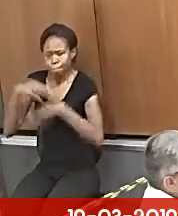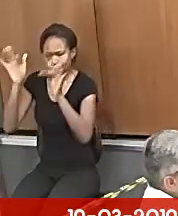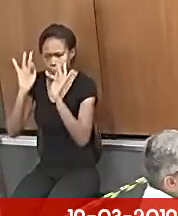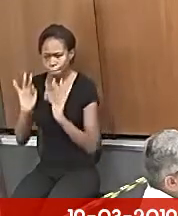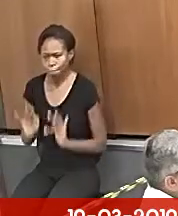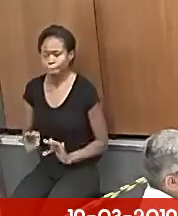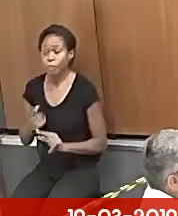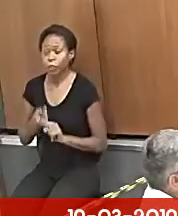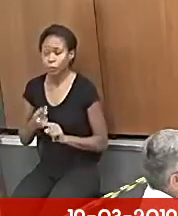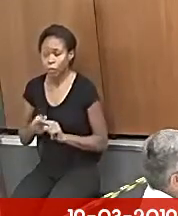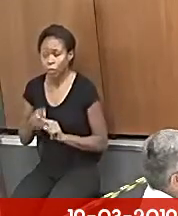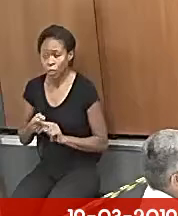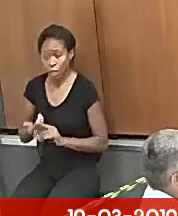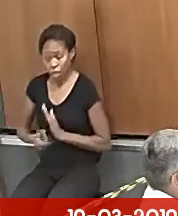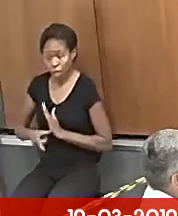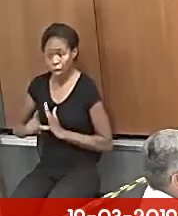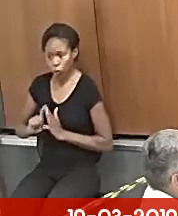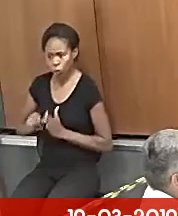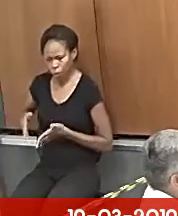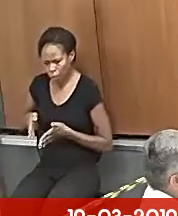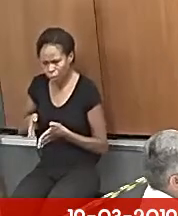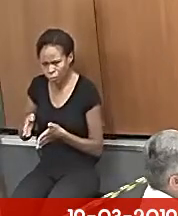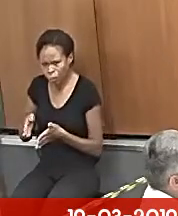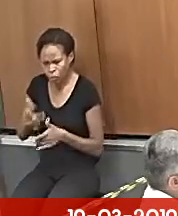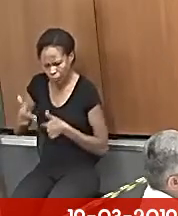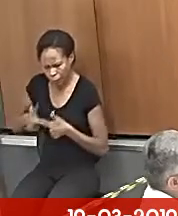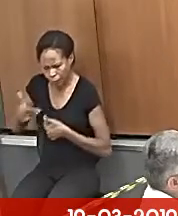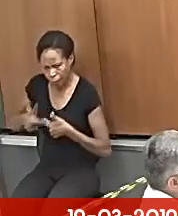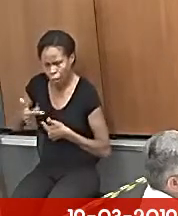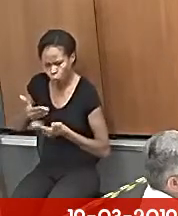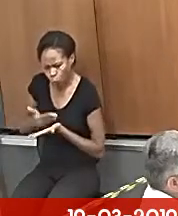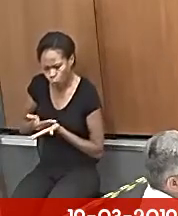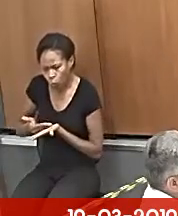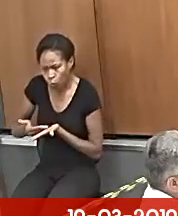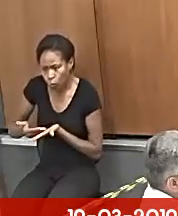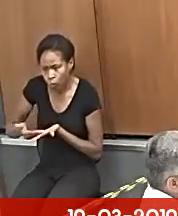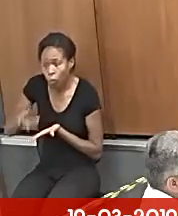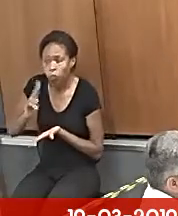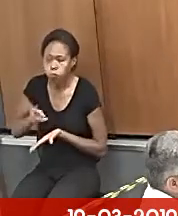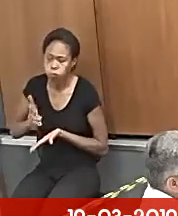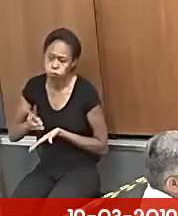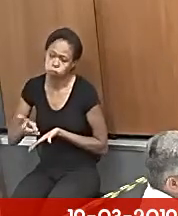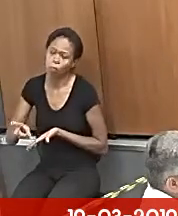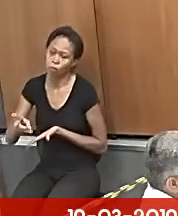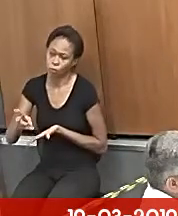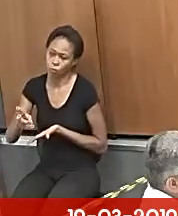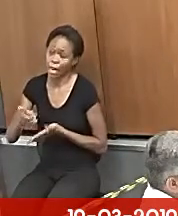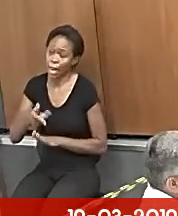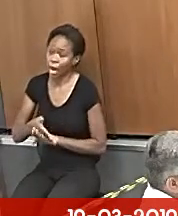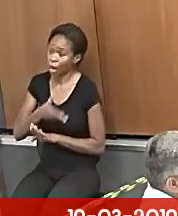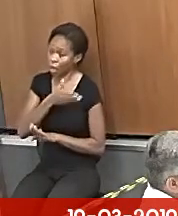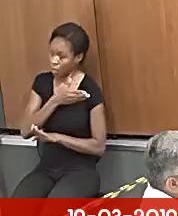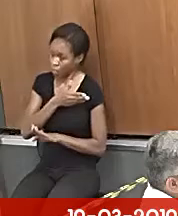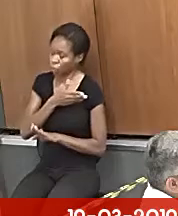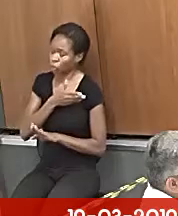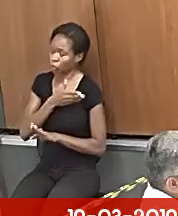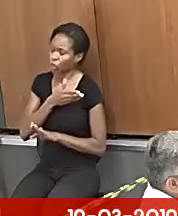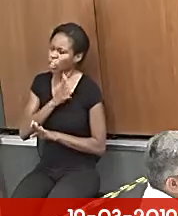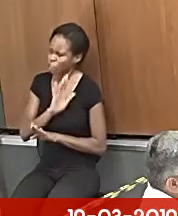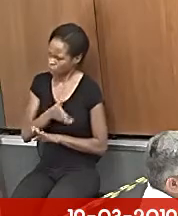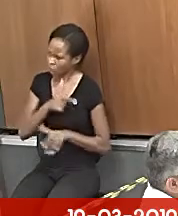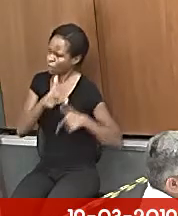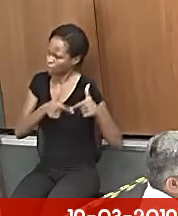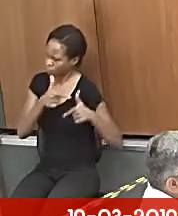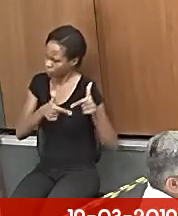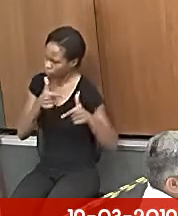caminho que nós iniciamos ele está tendo continuidade chorando eu já fazia esse trabalho quer fazer